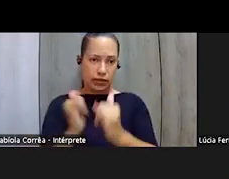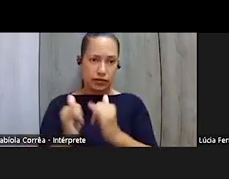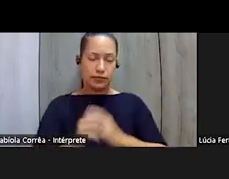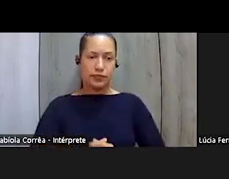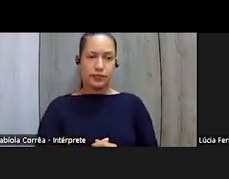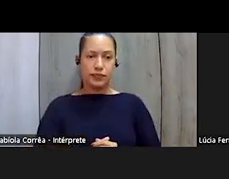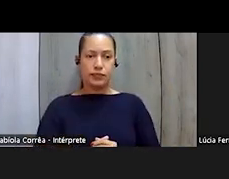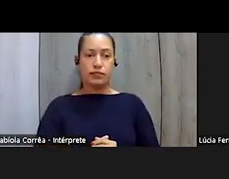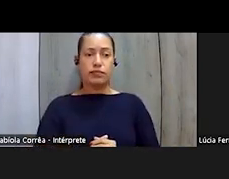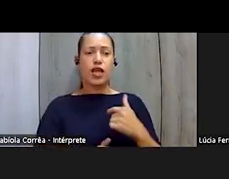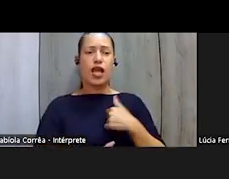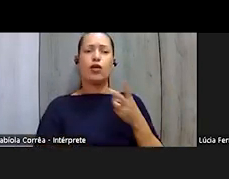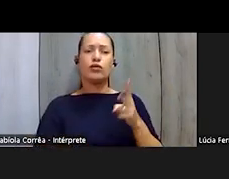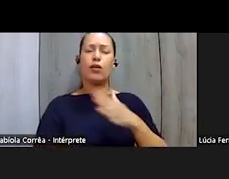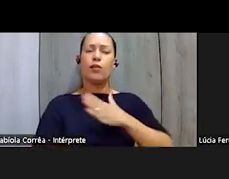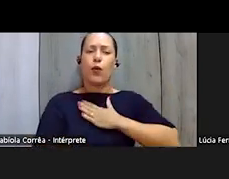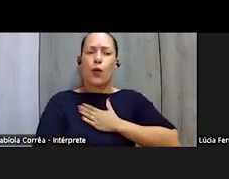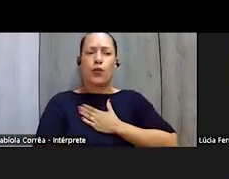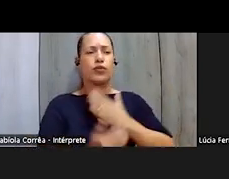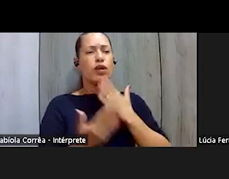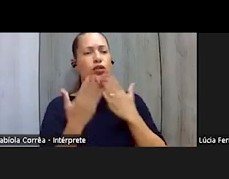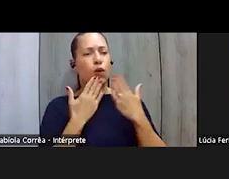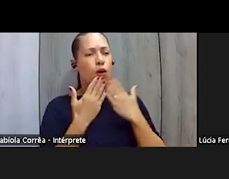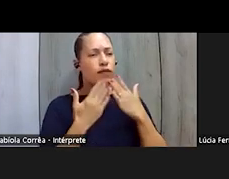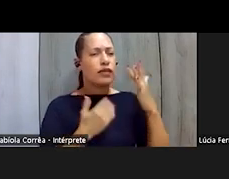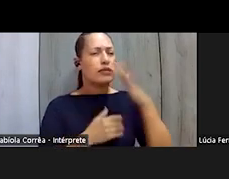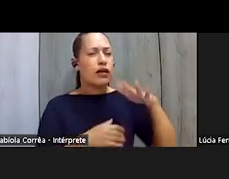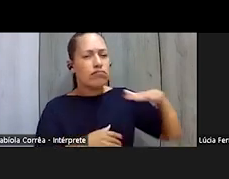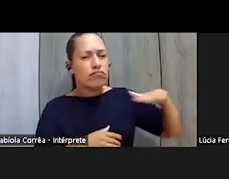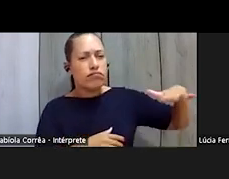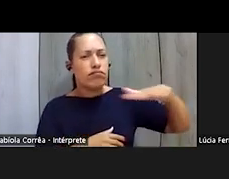Eu sempre gostei muito de conversar com as populações das áreas em que eu